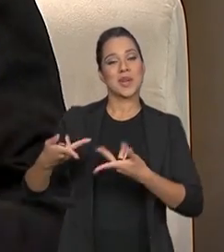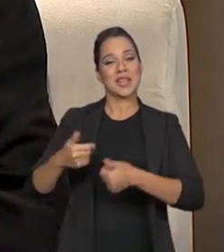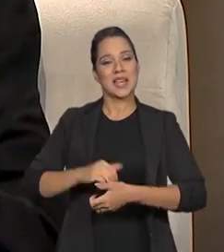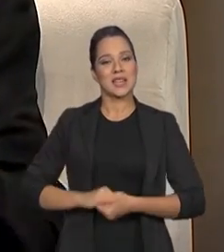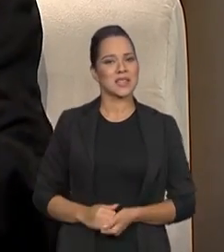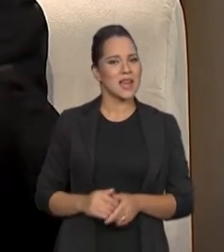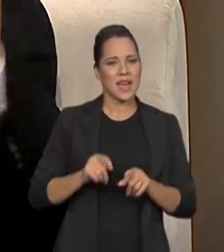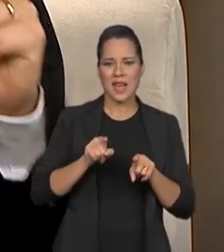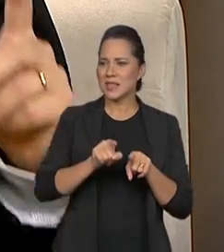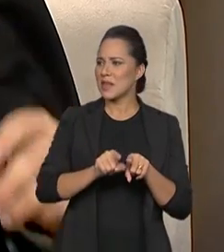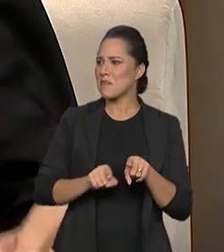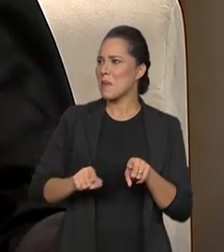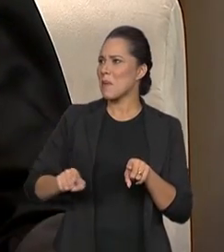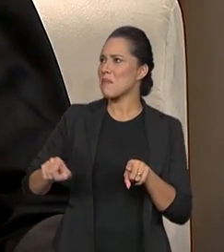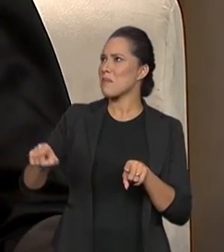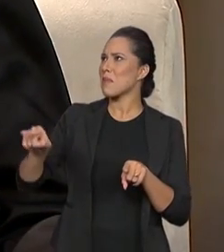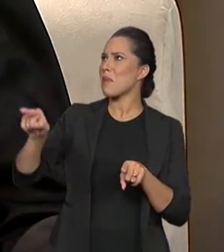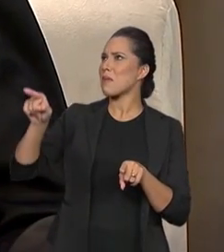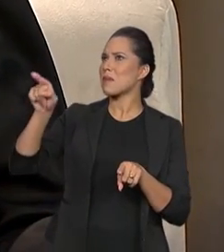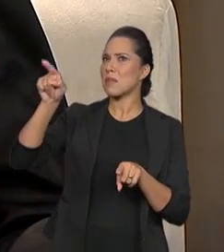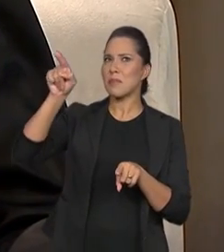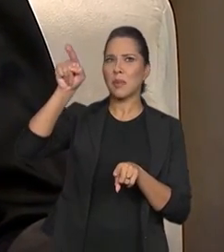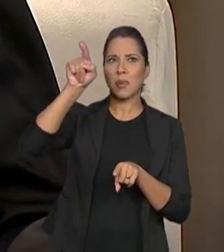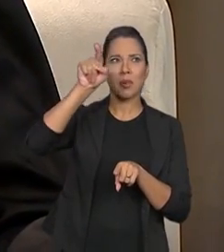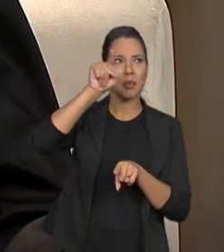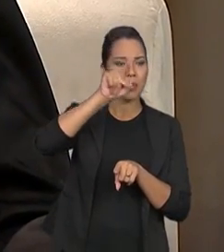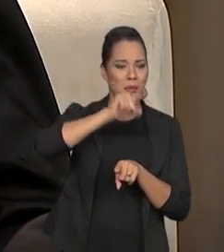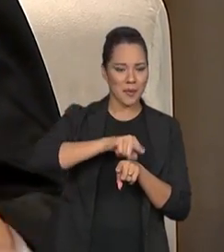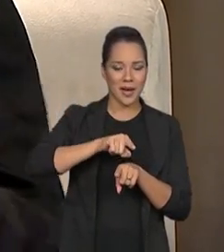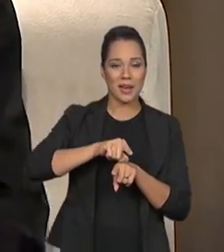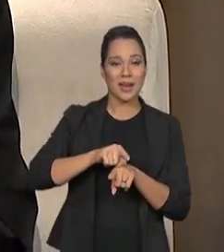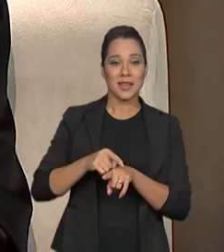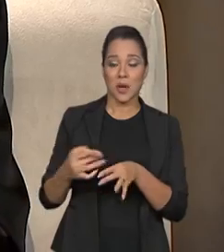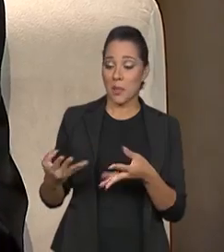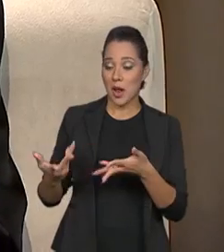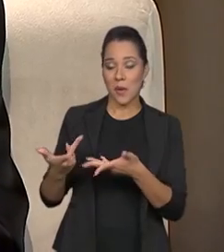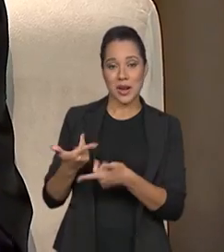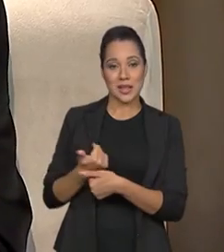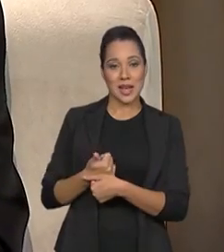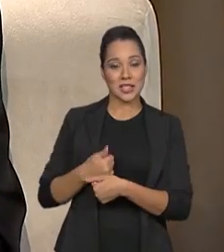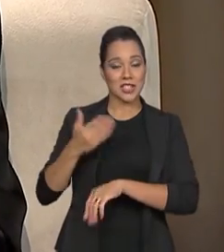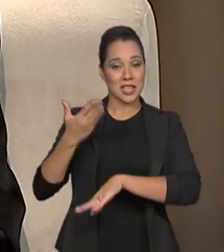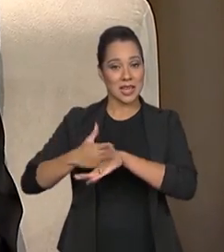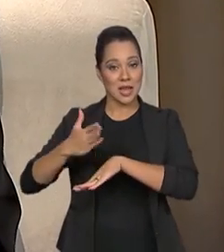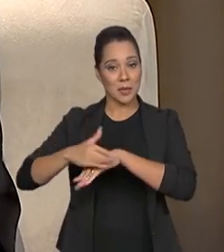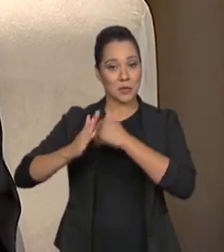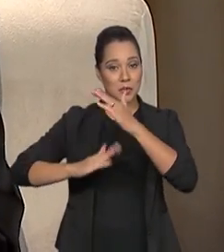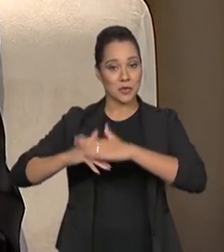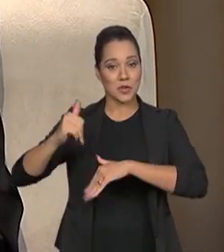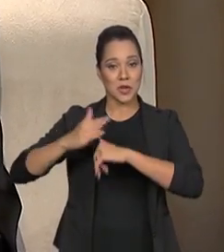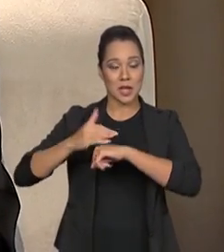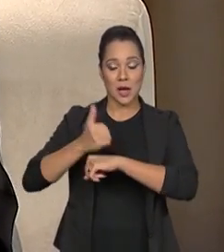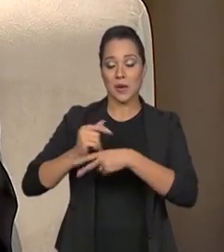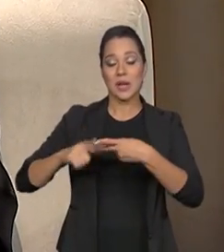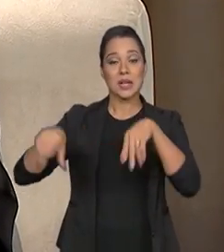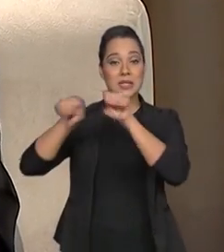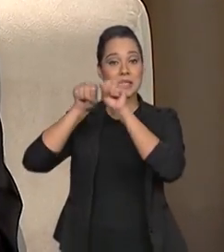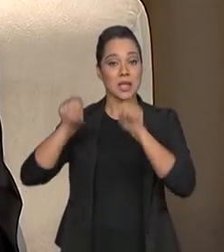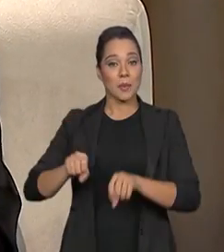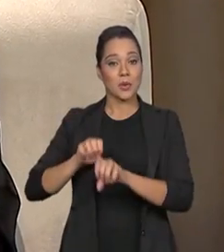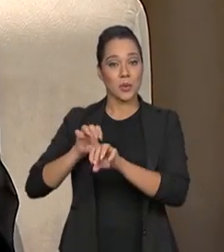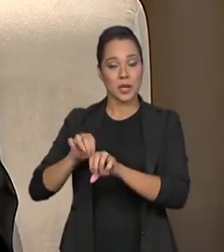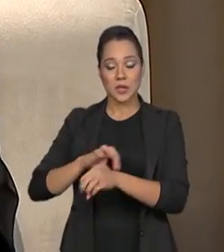é um ciclo altamente Virtuoso pela qualidade você puxa o sistema de capacitação profissional sistema educacional do